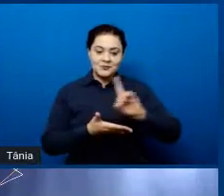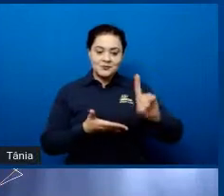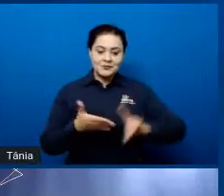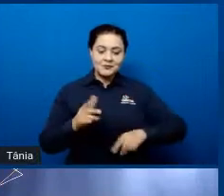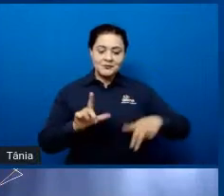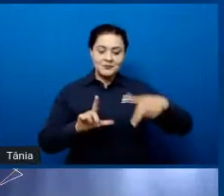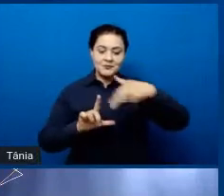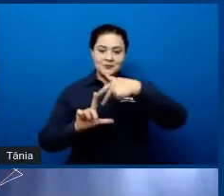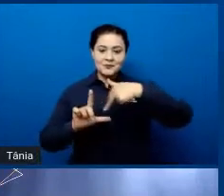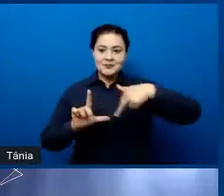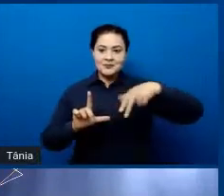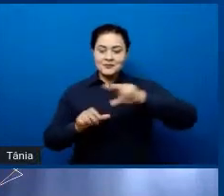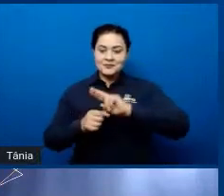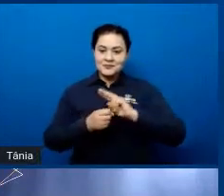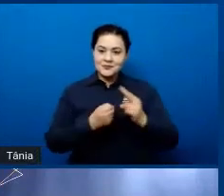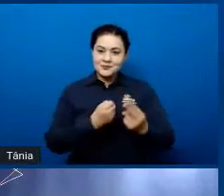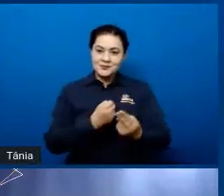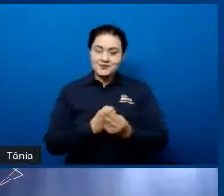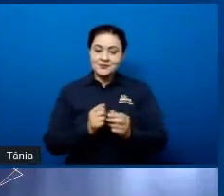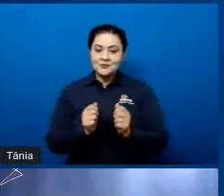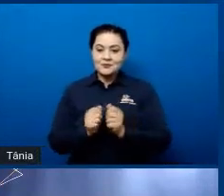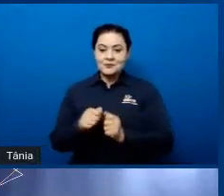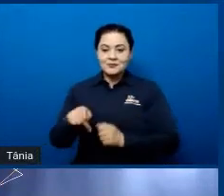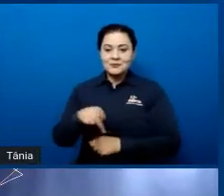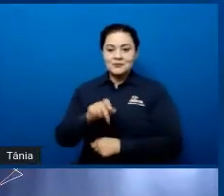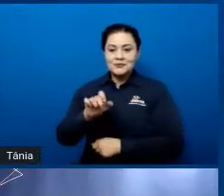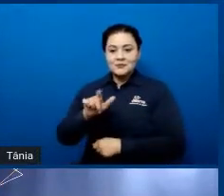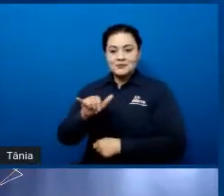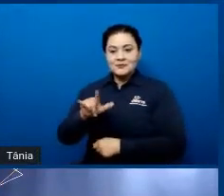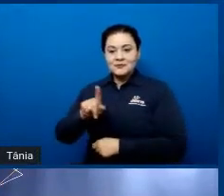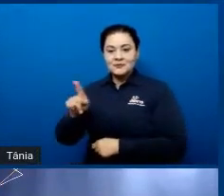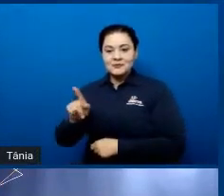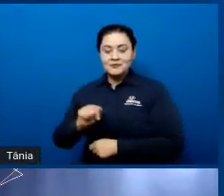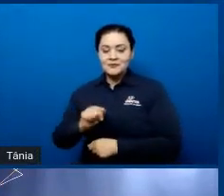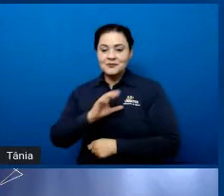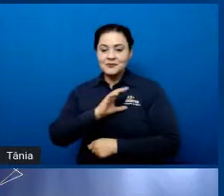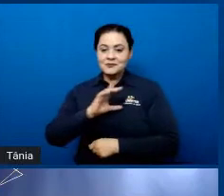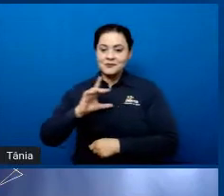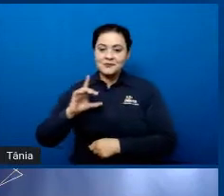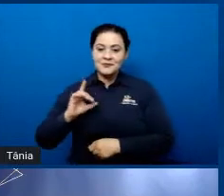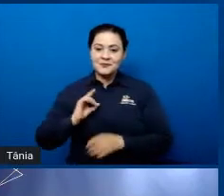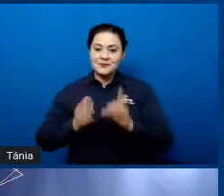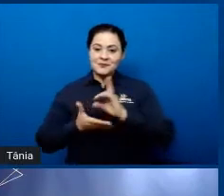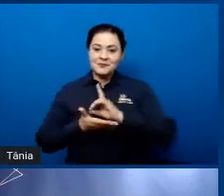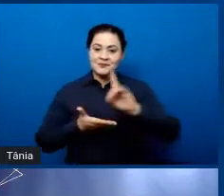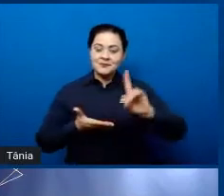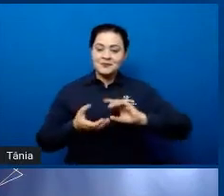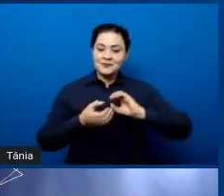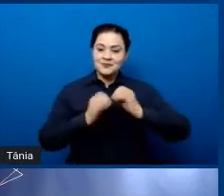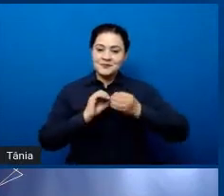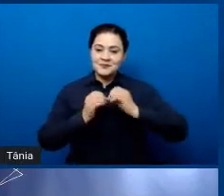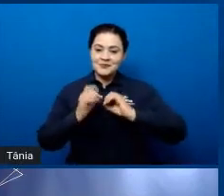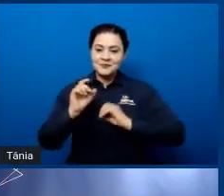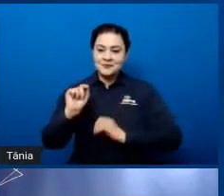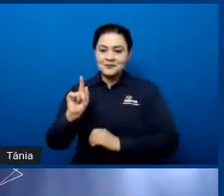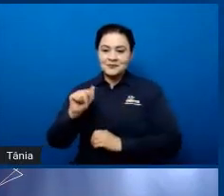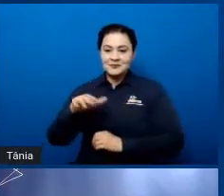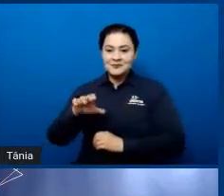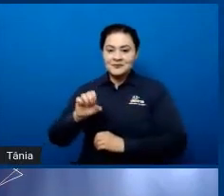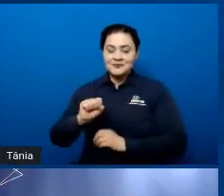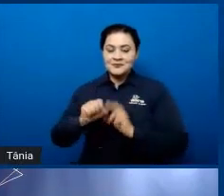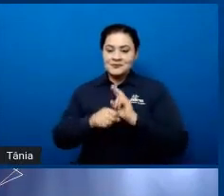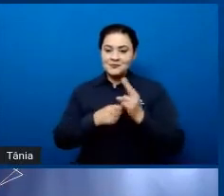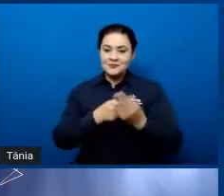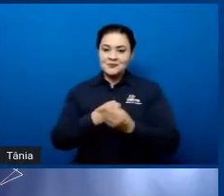e está aqui comigo a professora Elisa, que é coordenadora do curso de Design de Games da Uninter. O professor